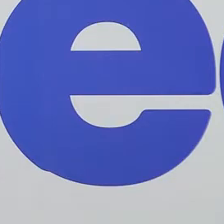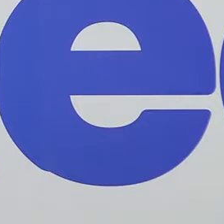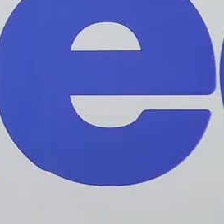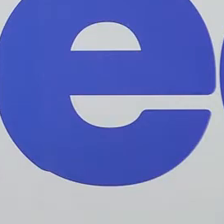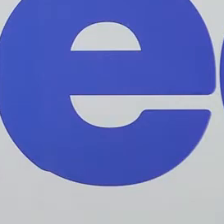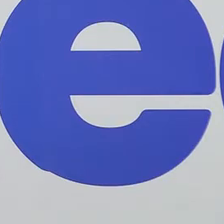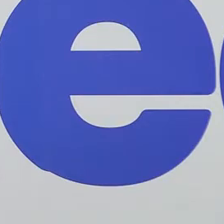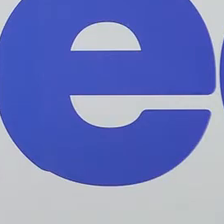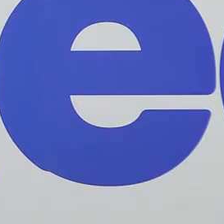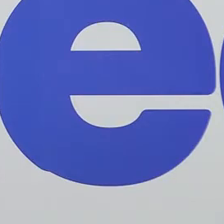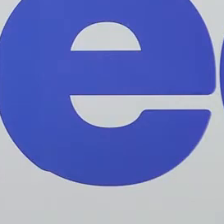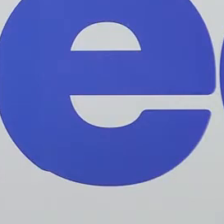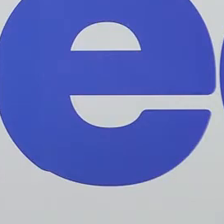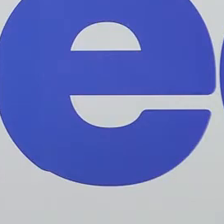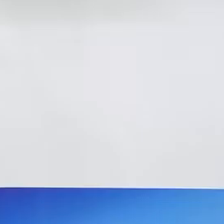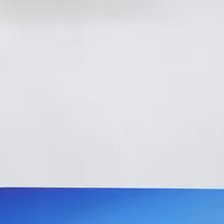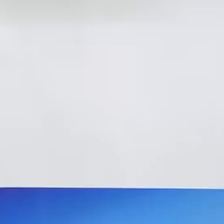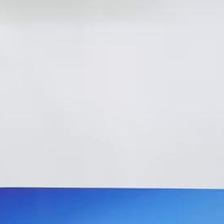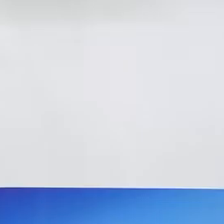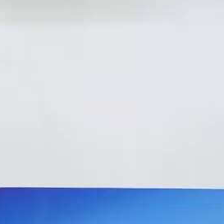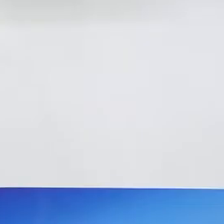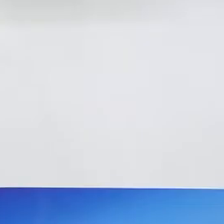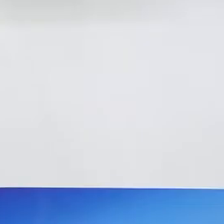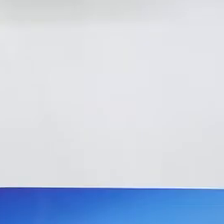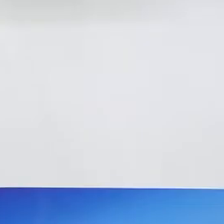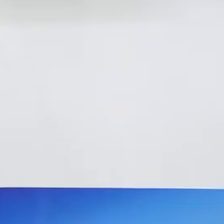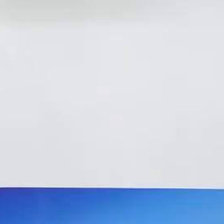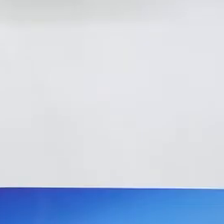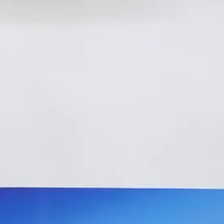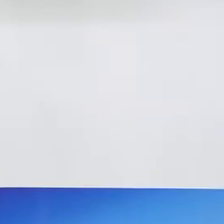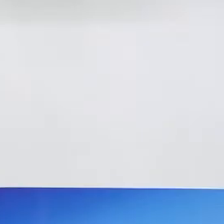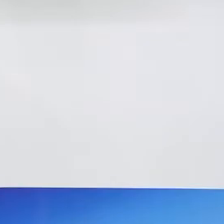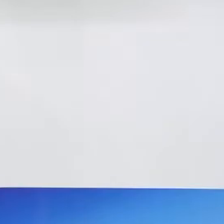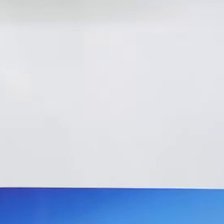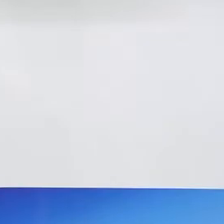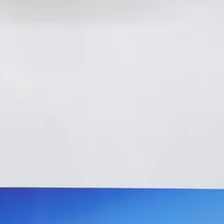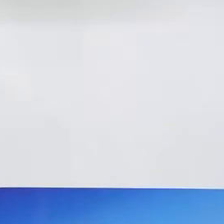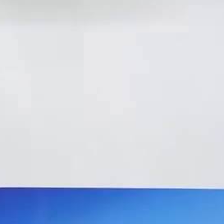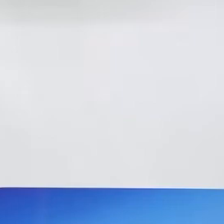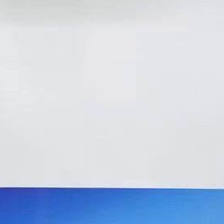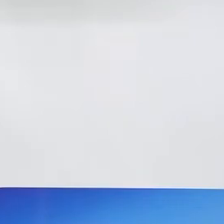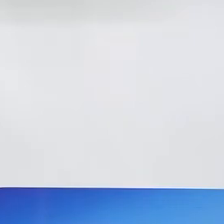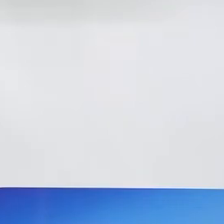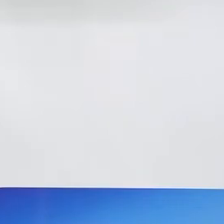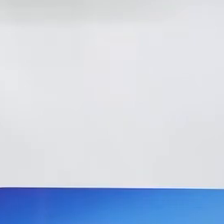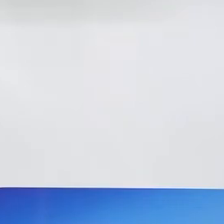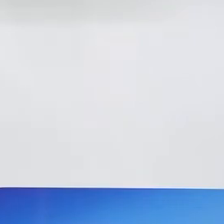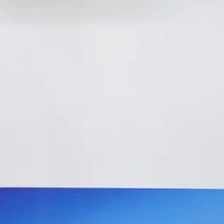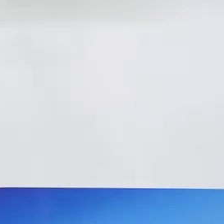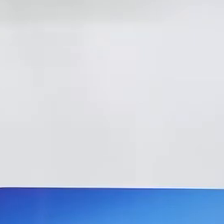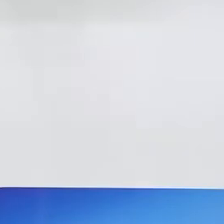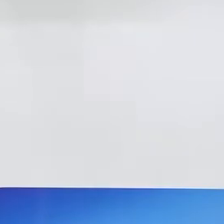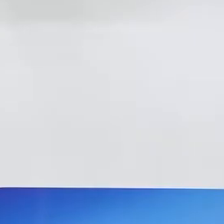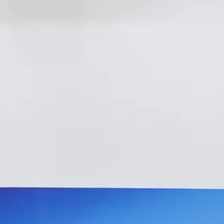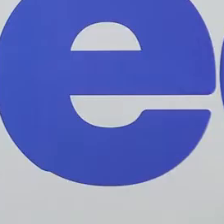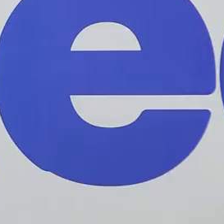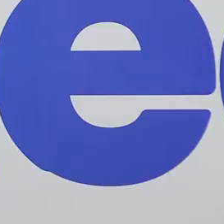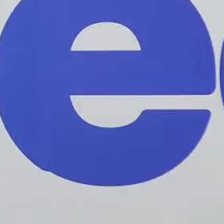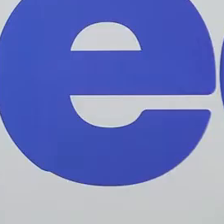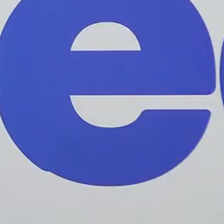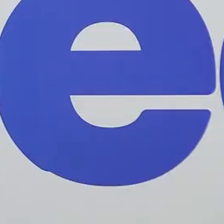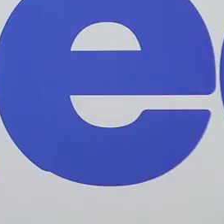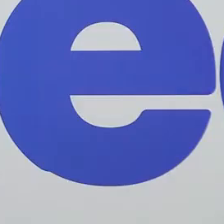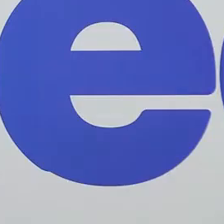embora. Para a aula eu estou preparada, professora Kedma, agora para os pulos ainda não. Não. Não. Eu vou